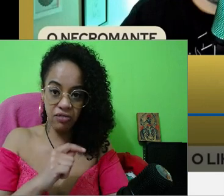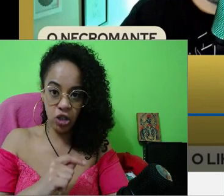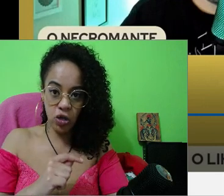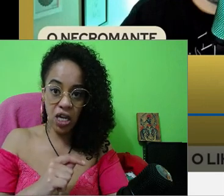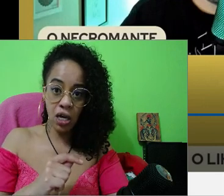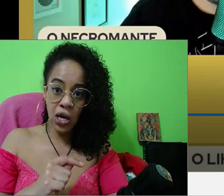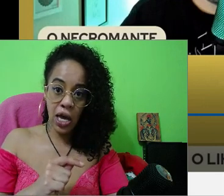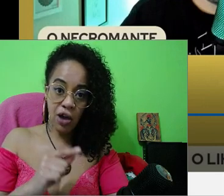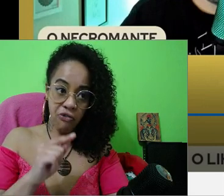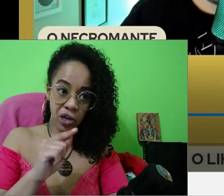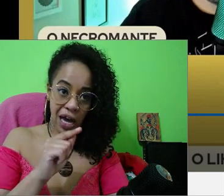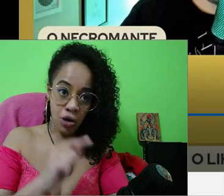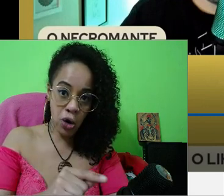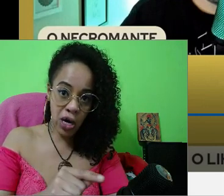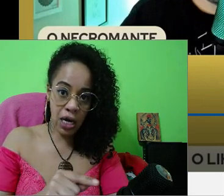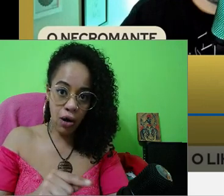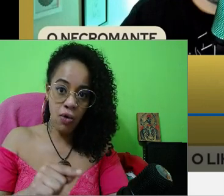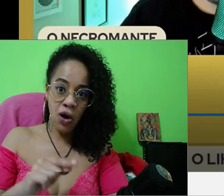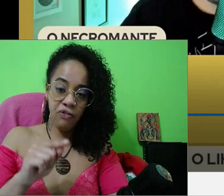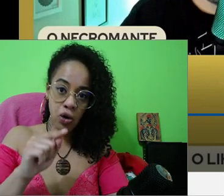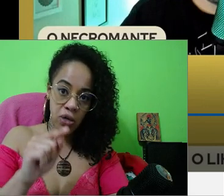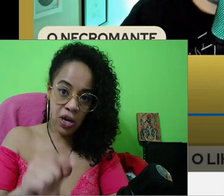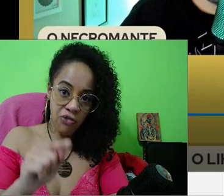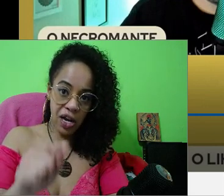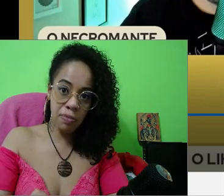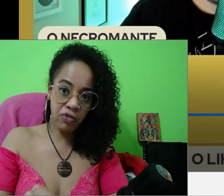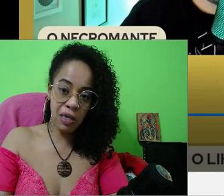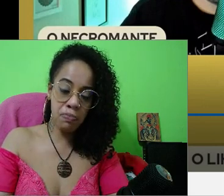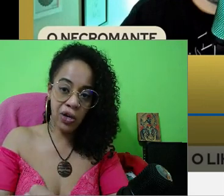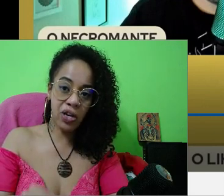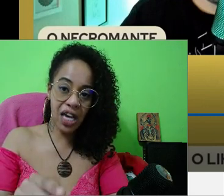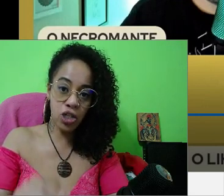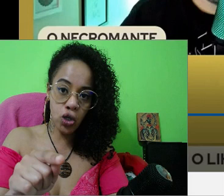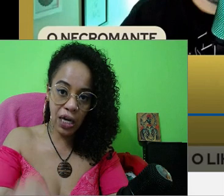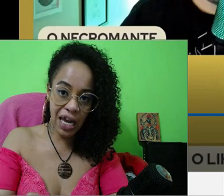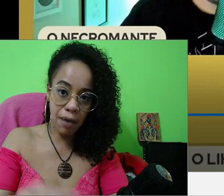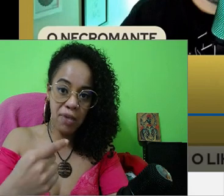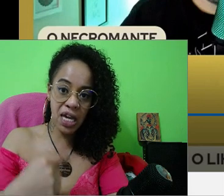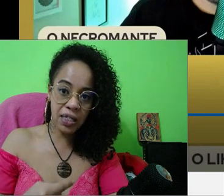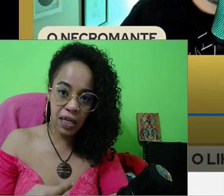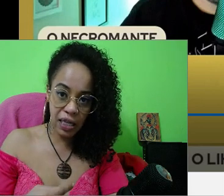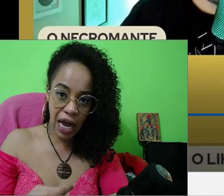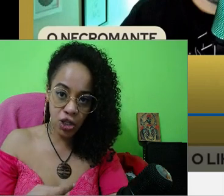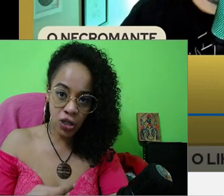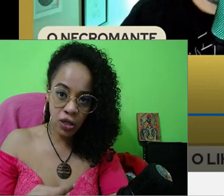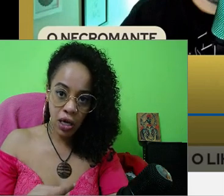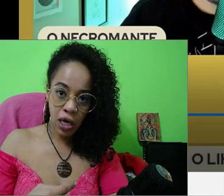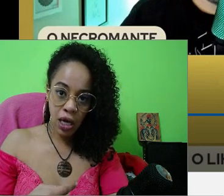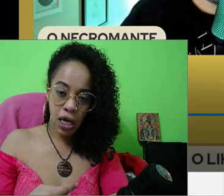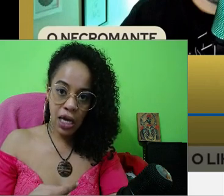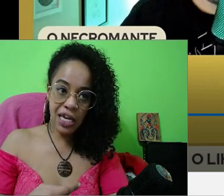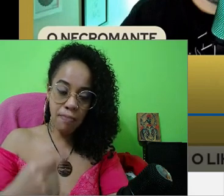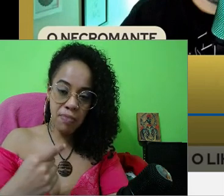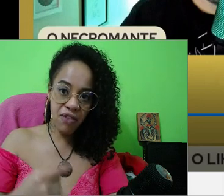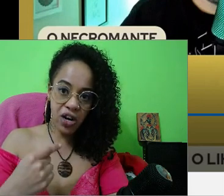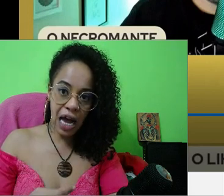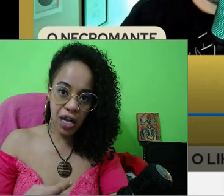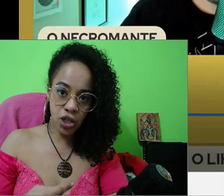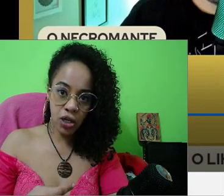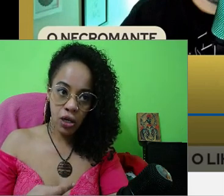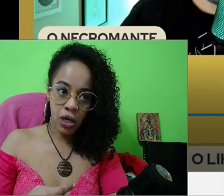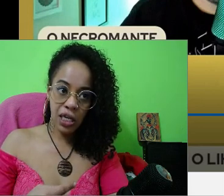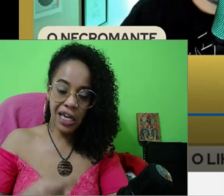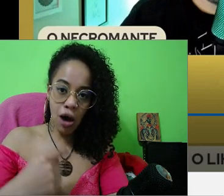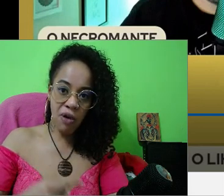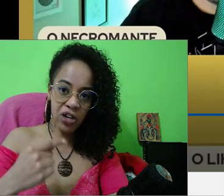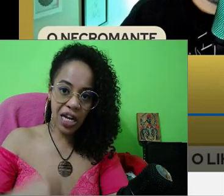foi o dia antes desse vídeo aí eu fui lá no meu canal ver o que eu falei para você porque eu questionei a minha sanidade e a minha